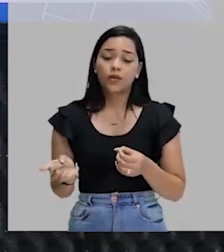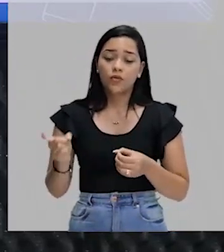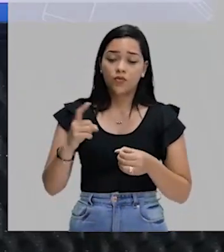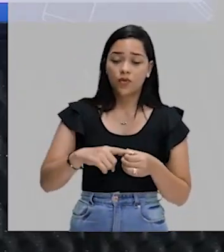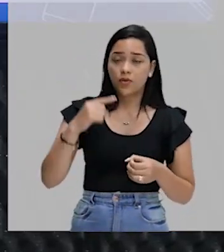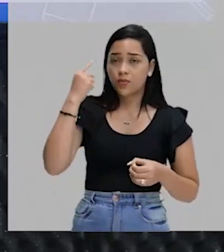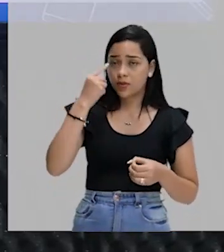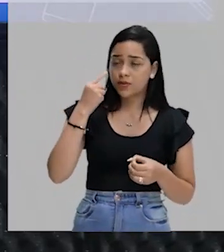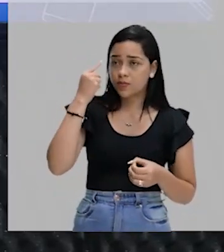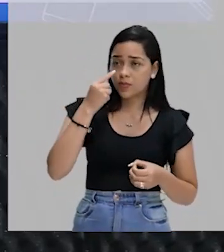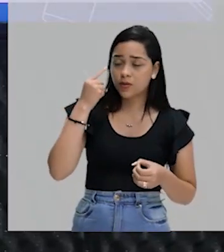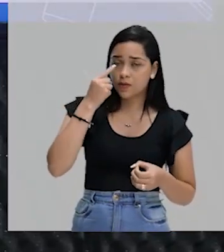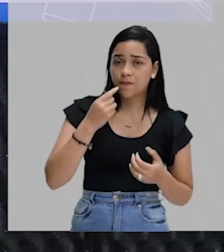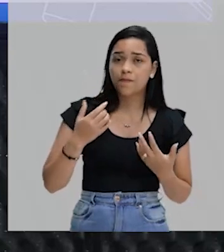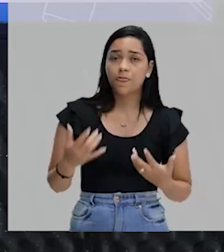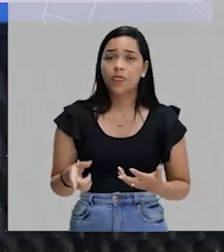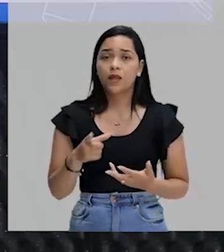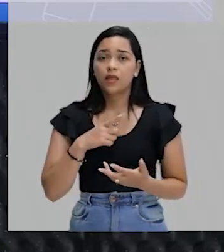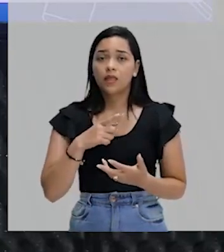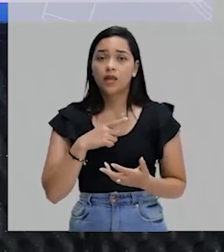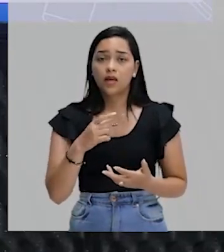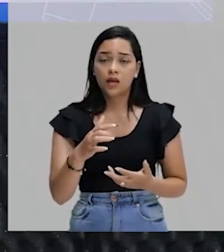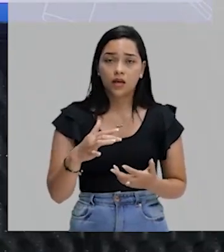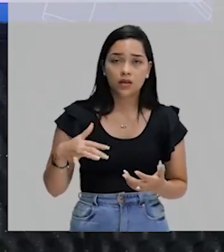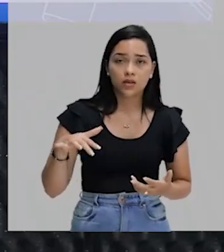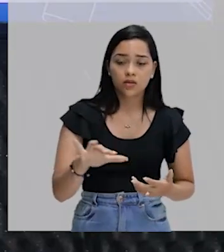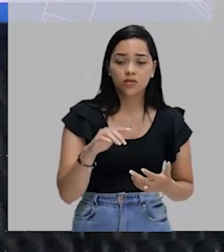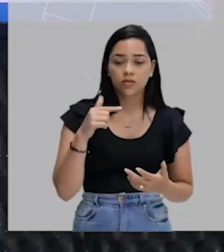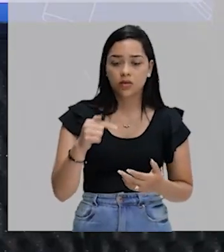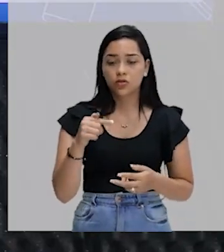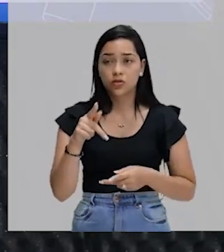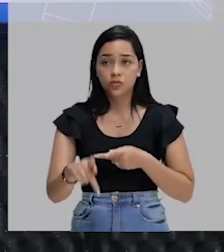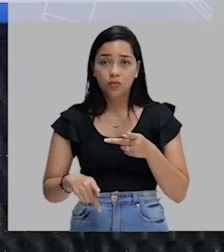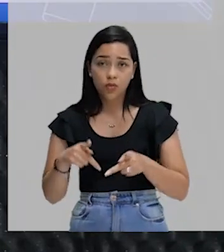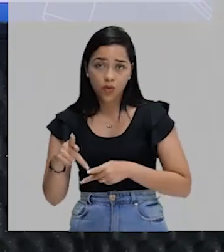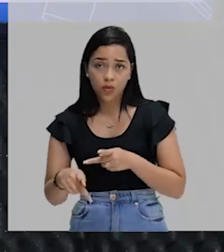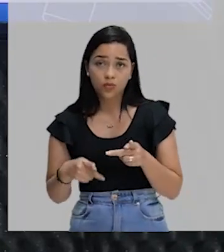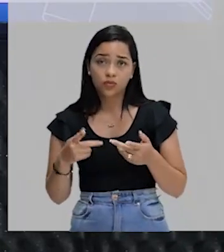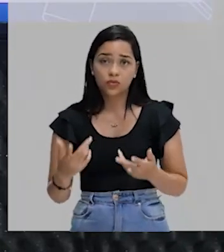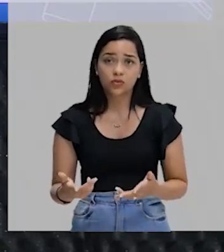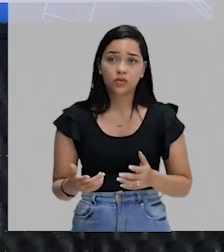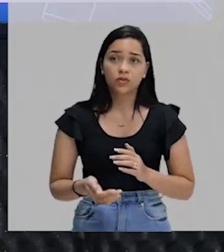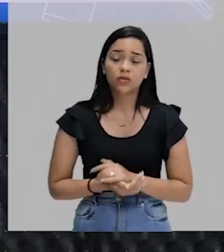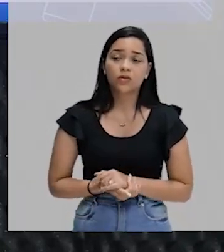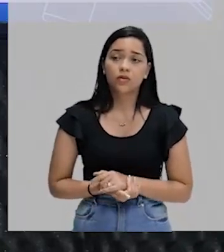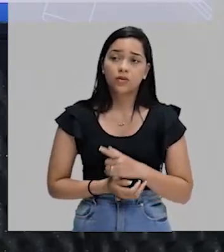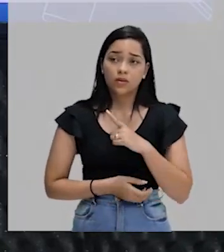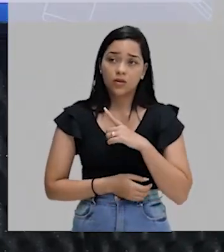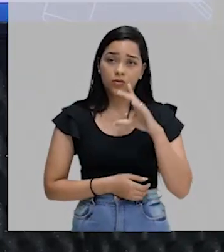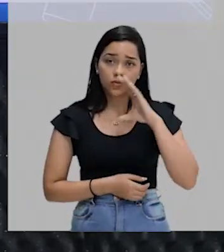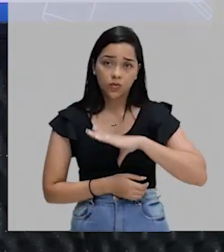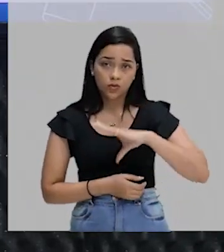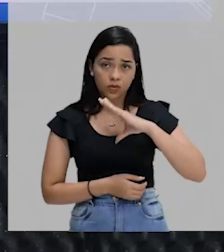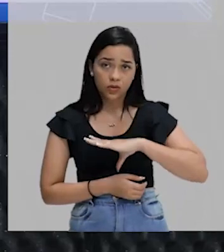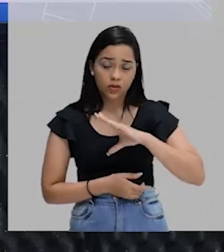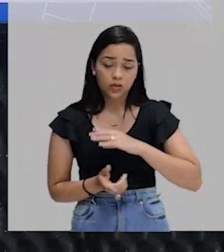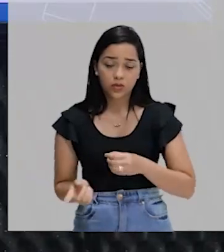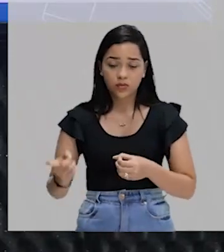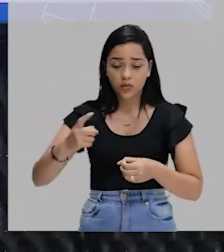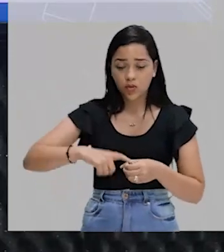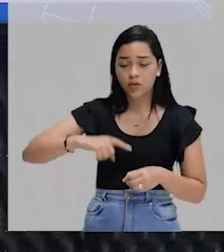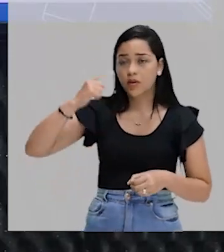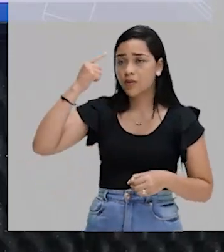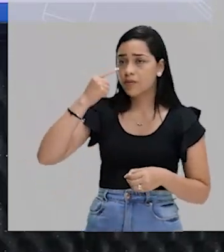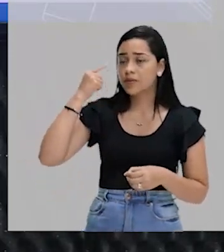a Espanha a região de 7 povos das missões. Os portugueses devolvem para a